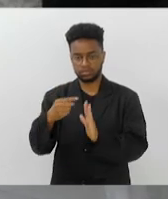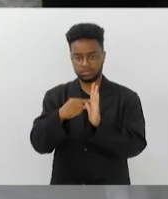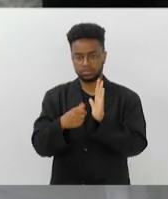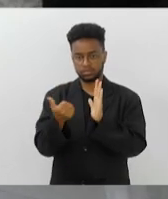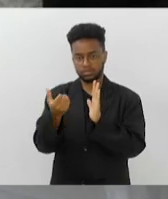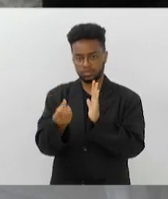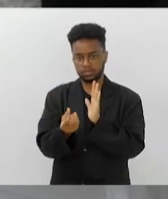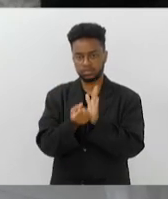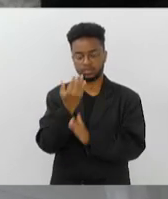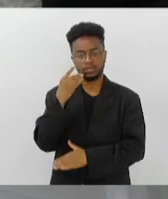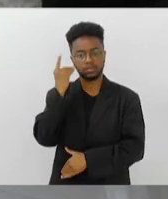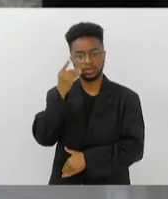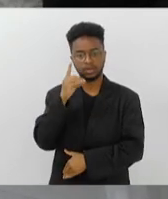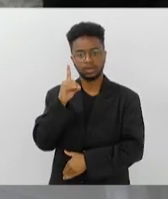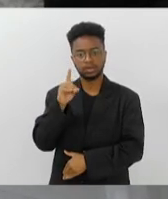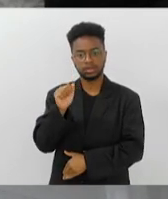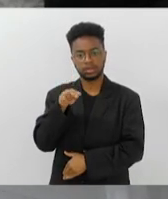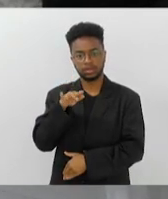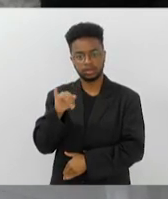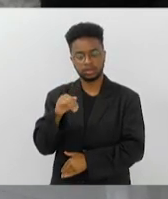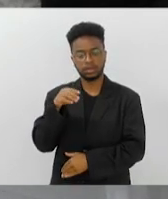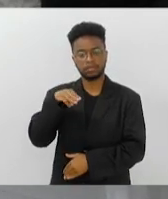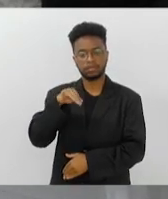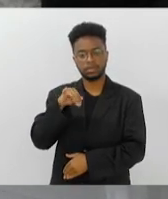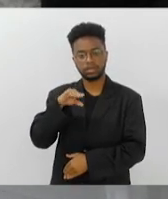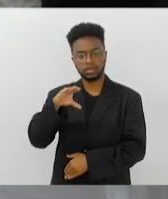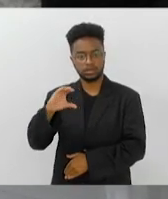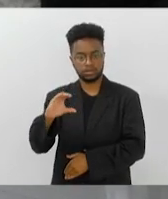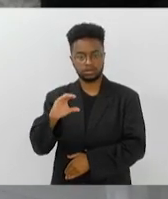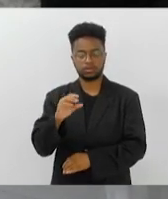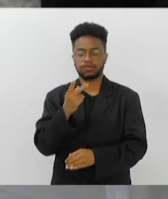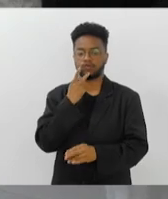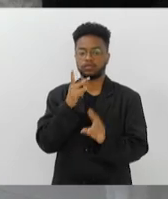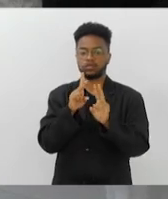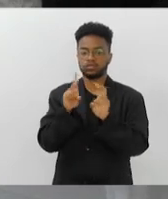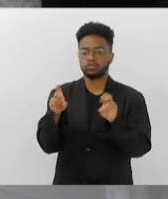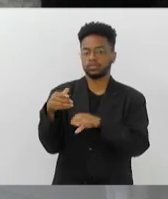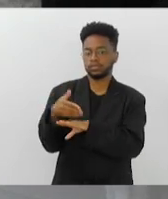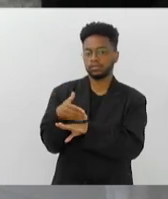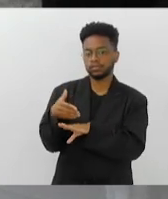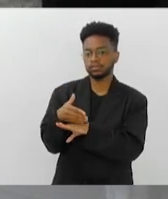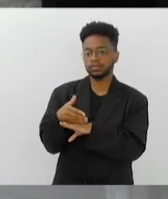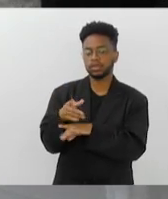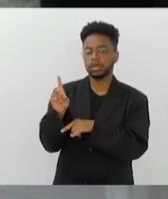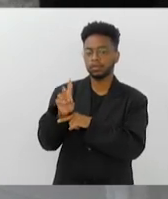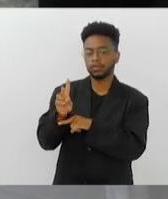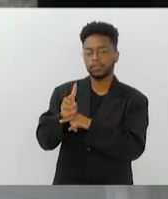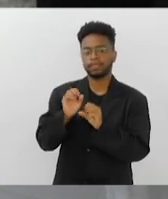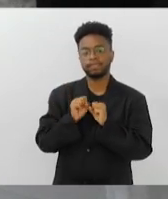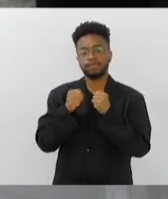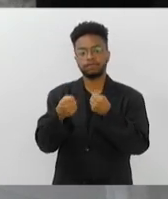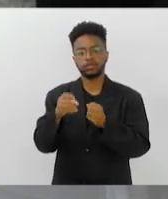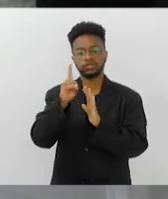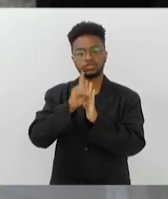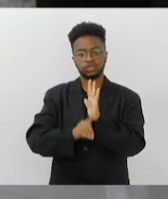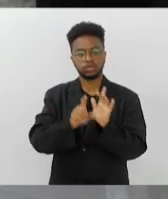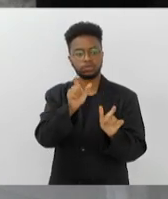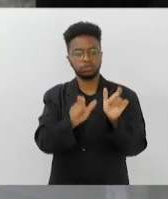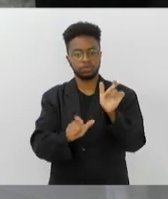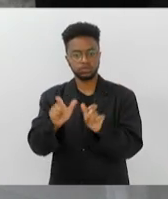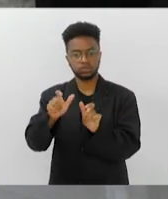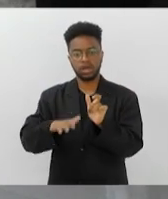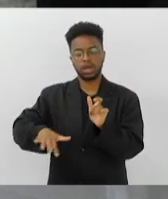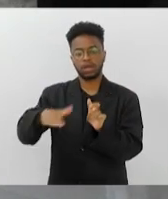de autoria dos deputados Dani Monteiro e Carlos Mink. Dispõe sobre a participação, proteção e defesa dos direitos do usuário dos